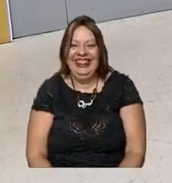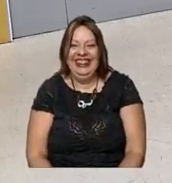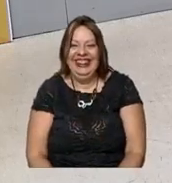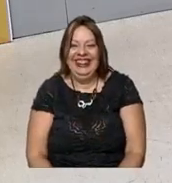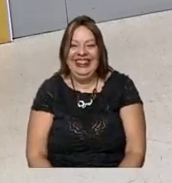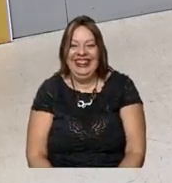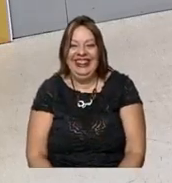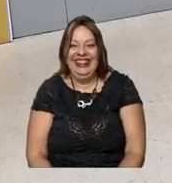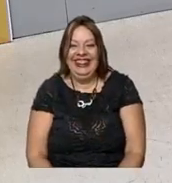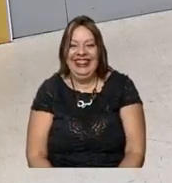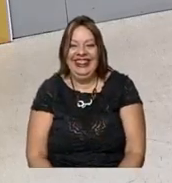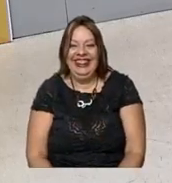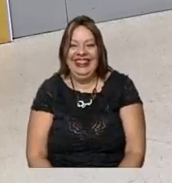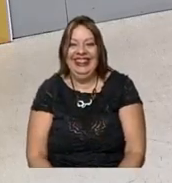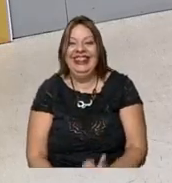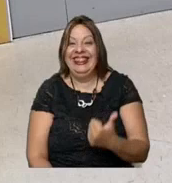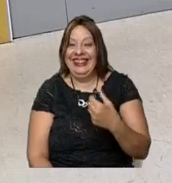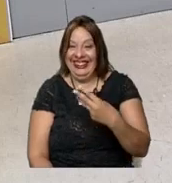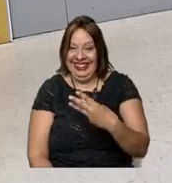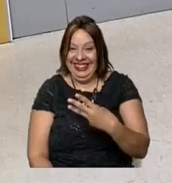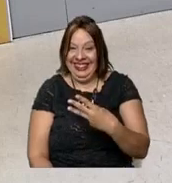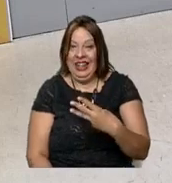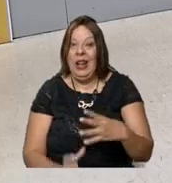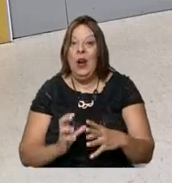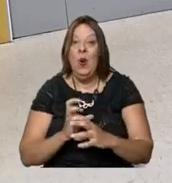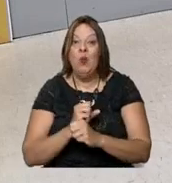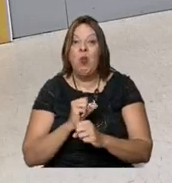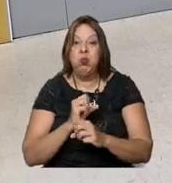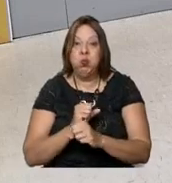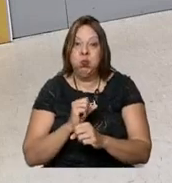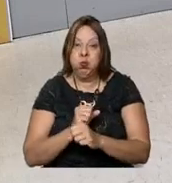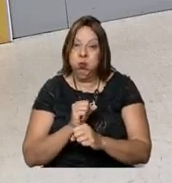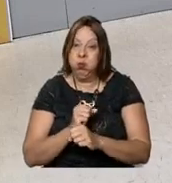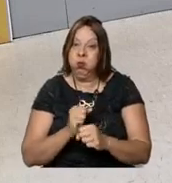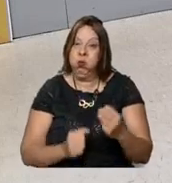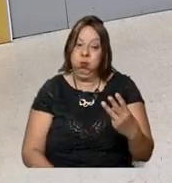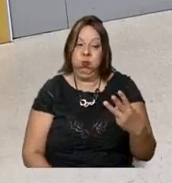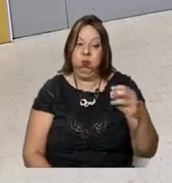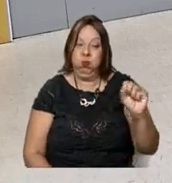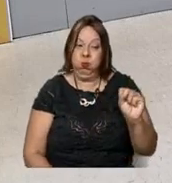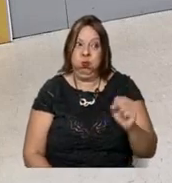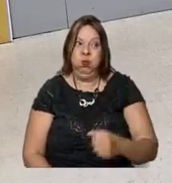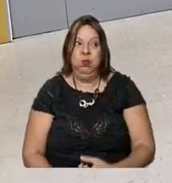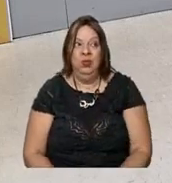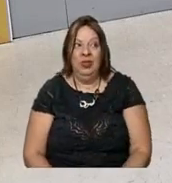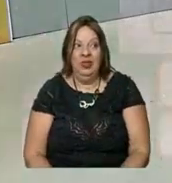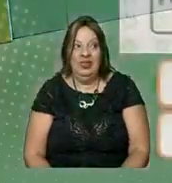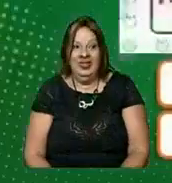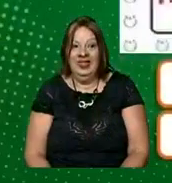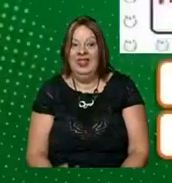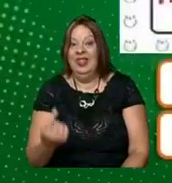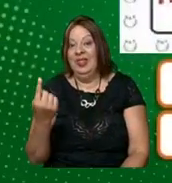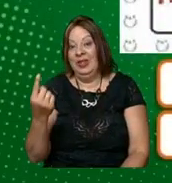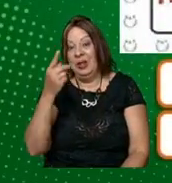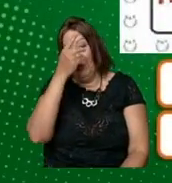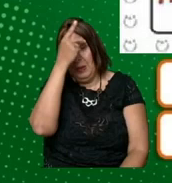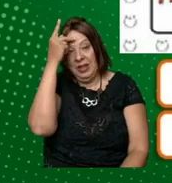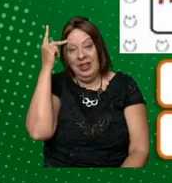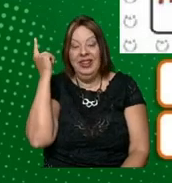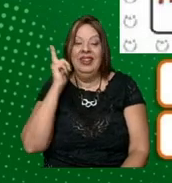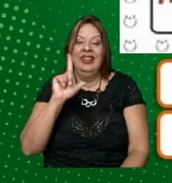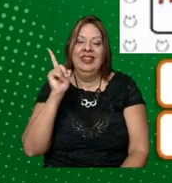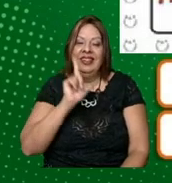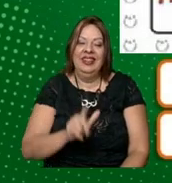Decidiu a bolinha de número 13, ó, com 38 bolas chamadas, viu? E nós tivemos um felizardo. Conta pra mim